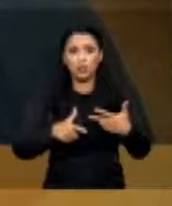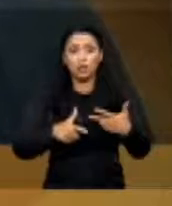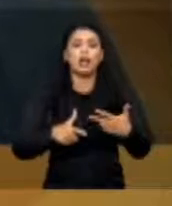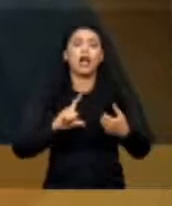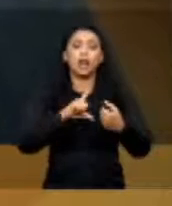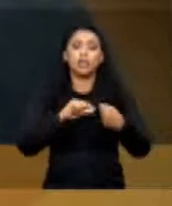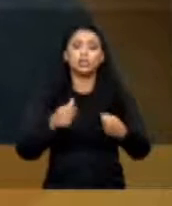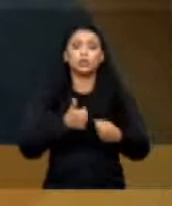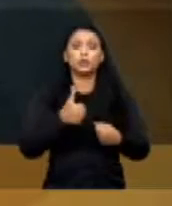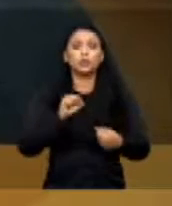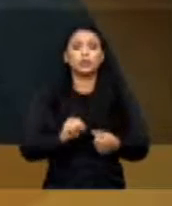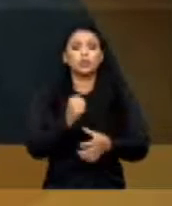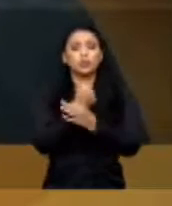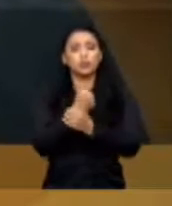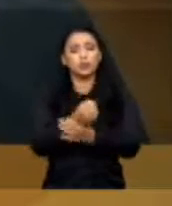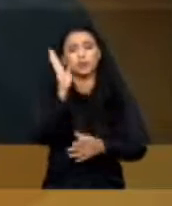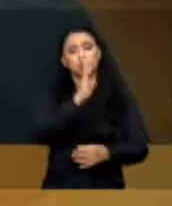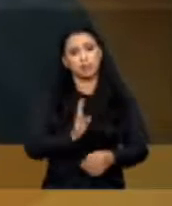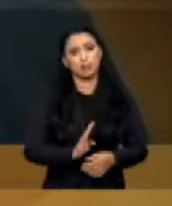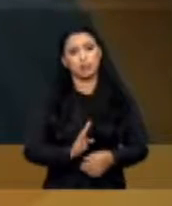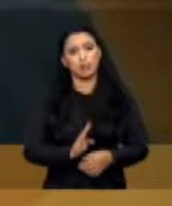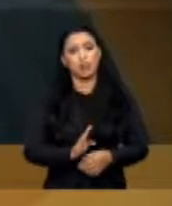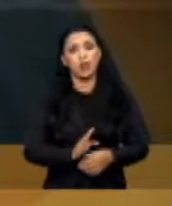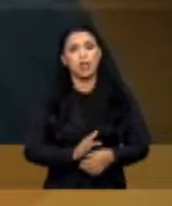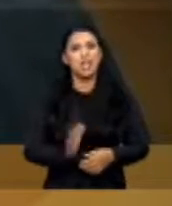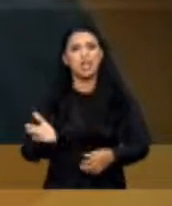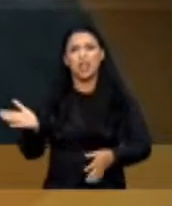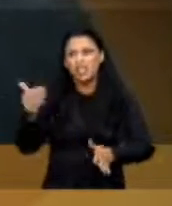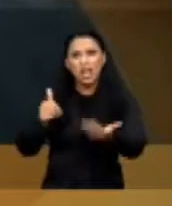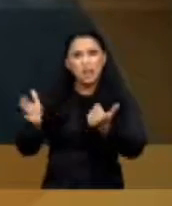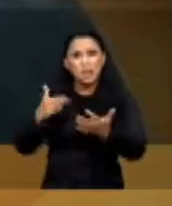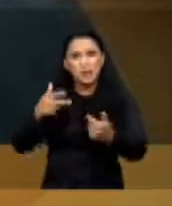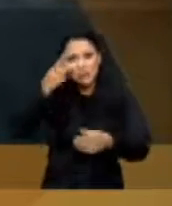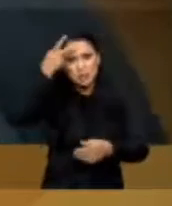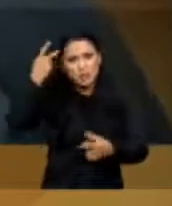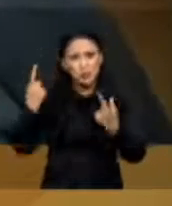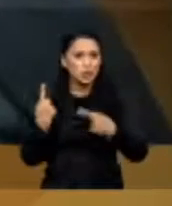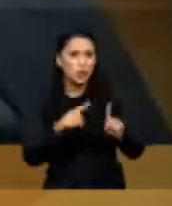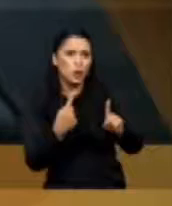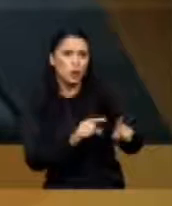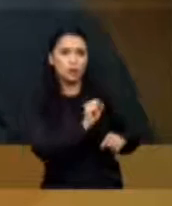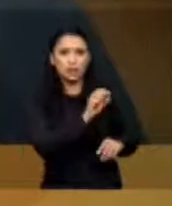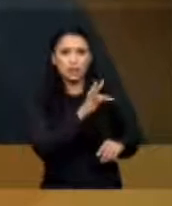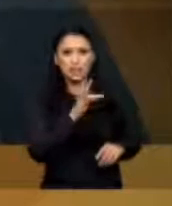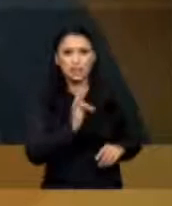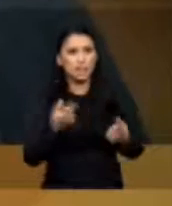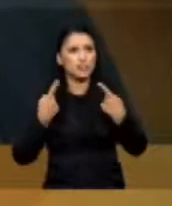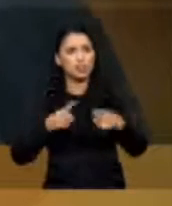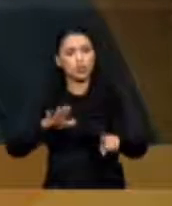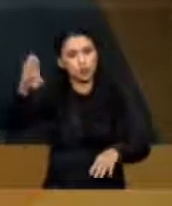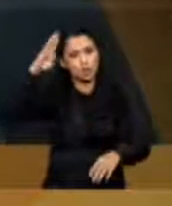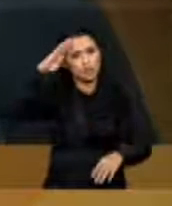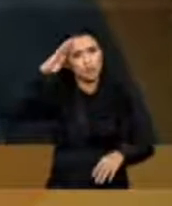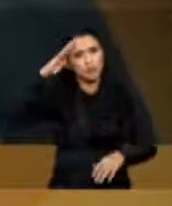por fim, incitar a animosidade entre o Supremo Tribunal Federal e as Forças Armadas